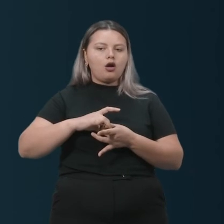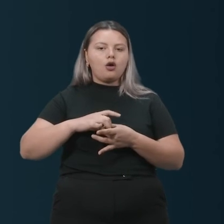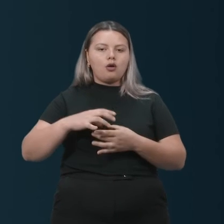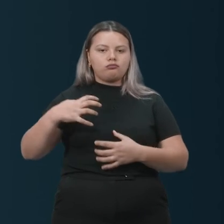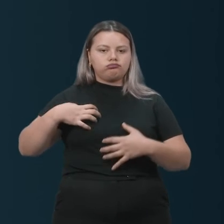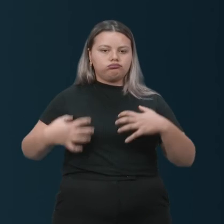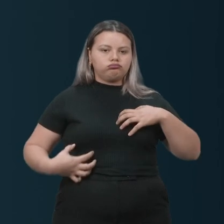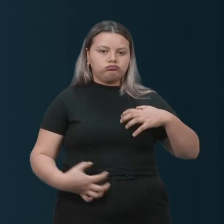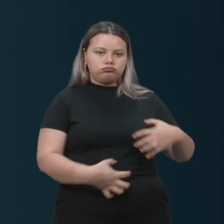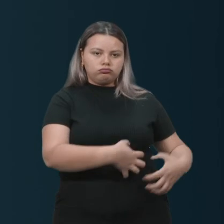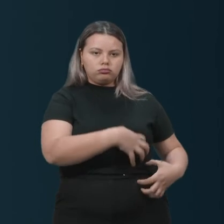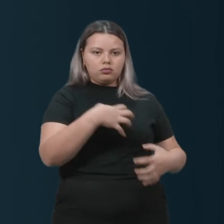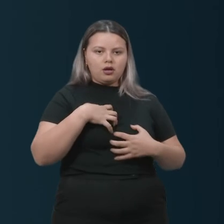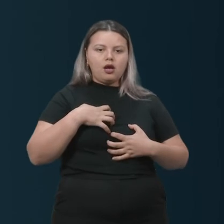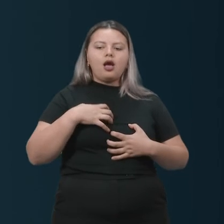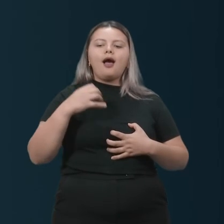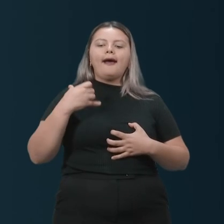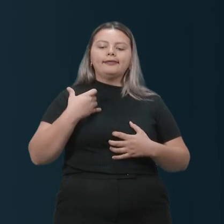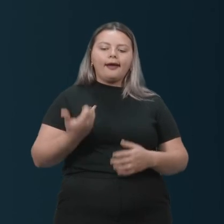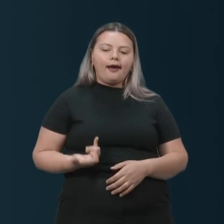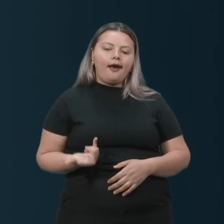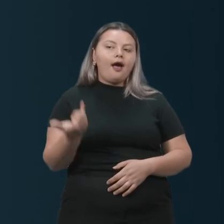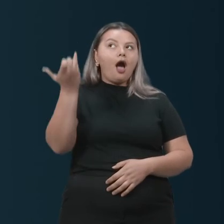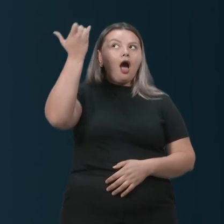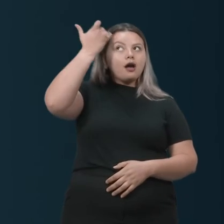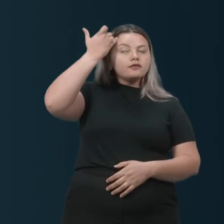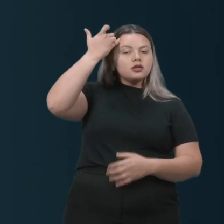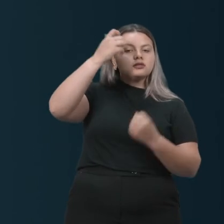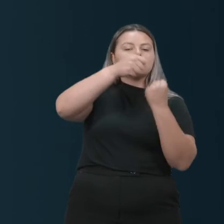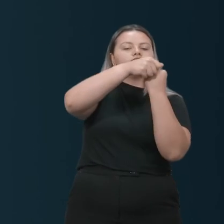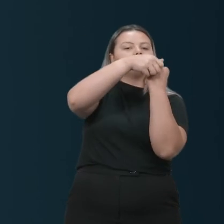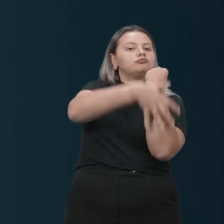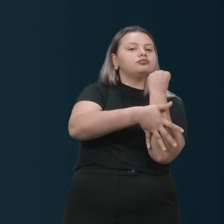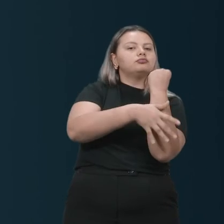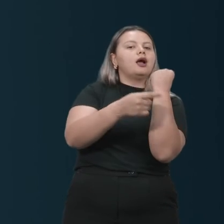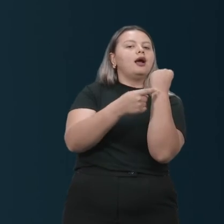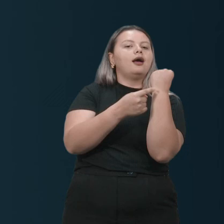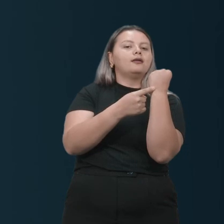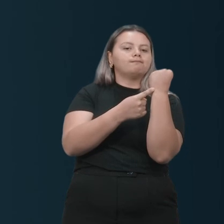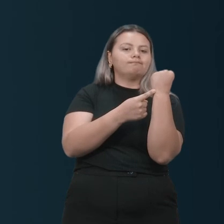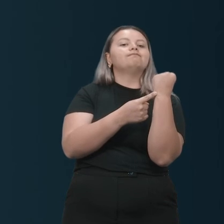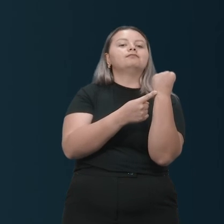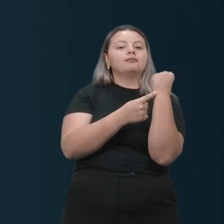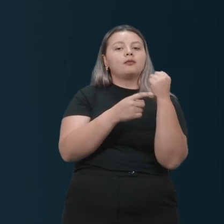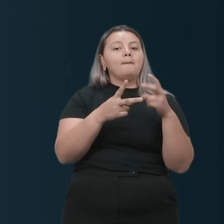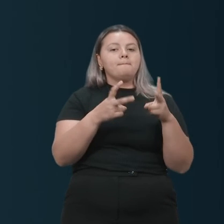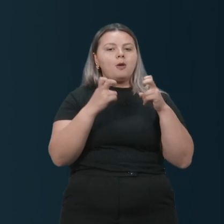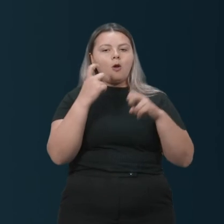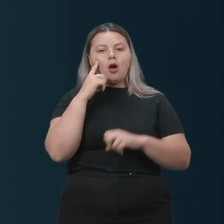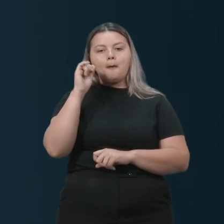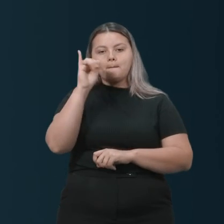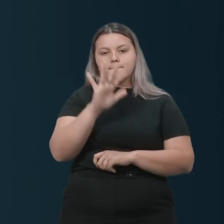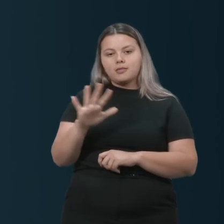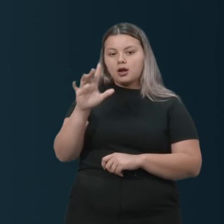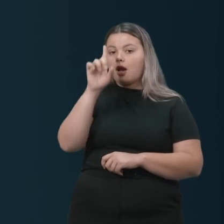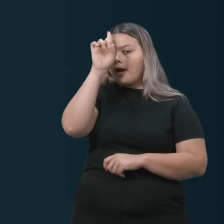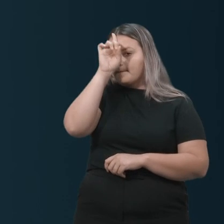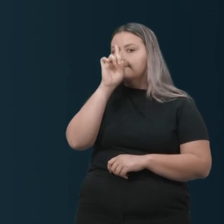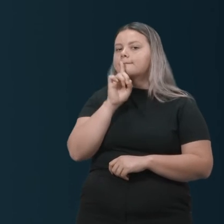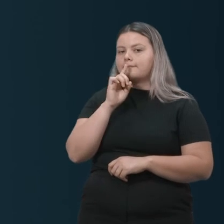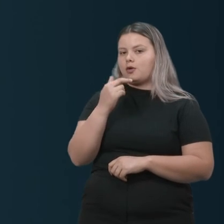organismo e levar até o sistema nervoso central. Então, se vocês olharem esse esquema, a gente vê